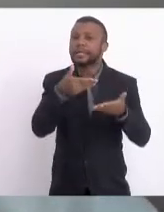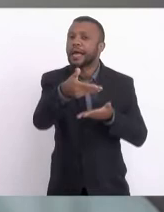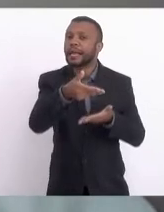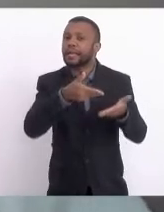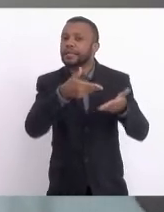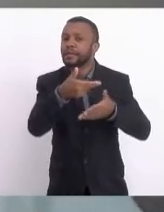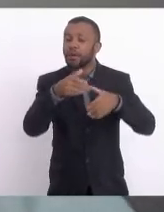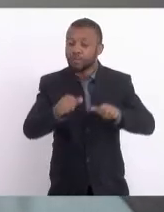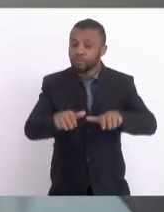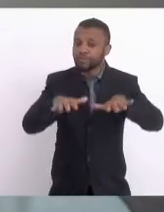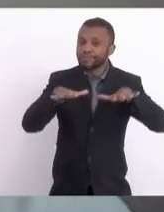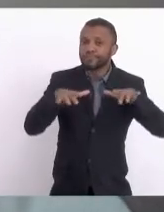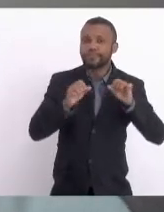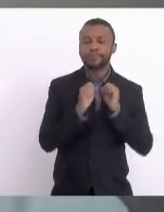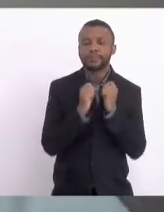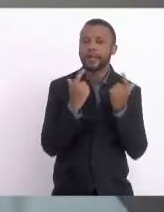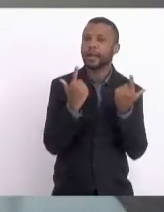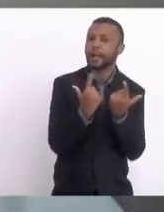com